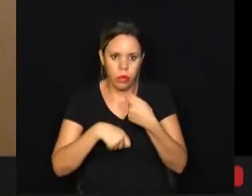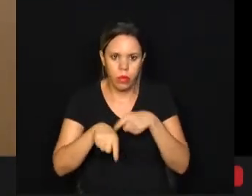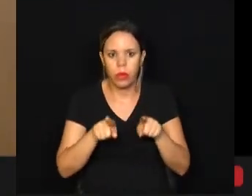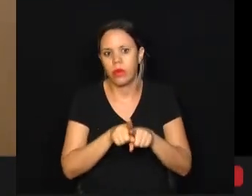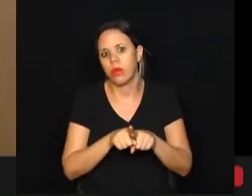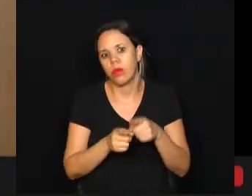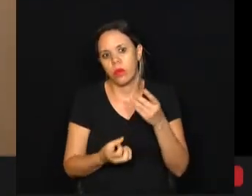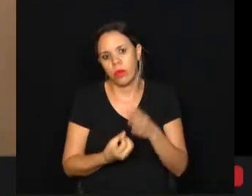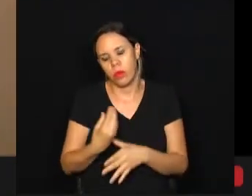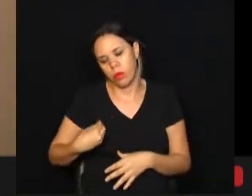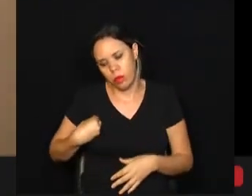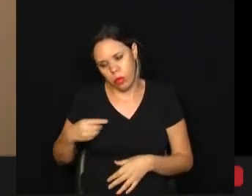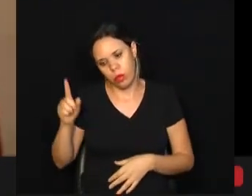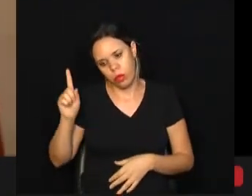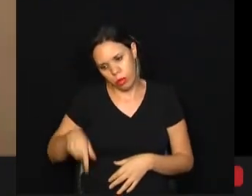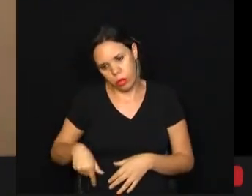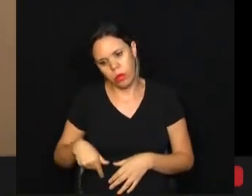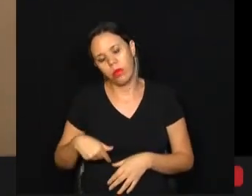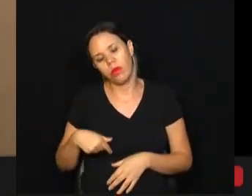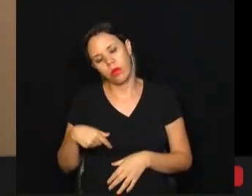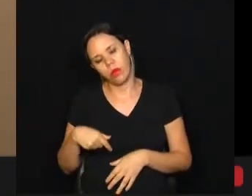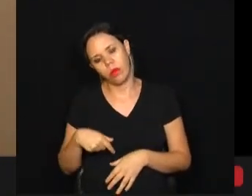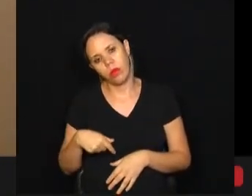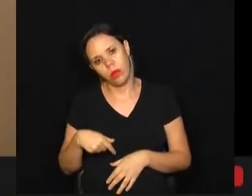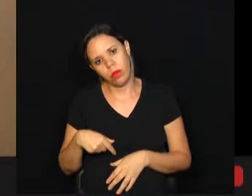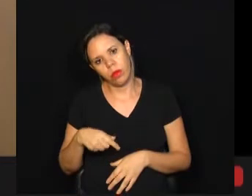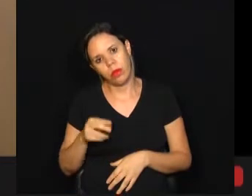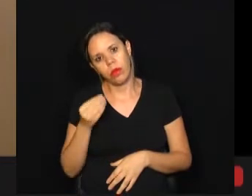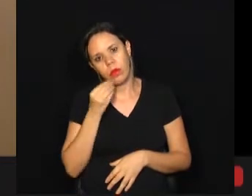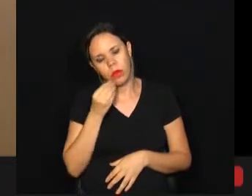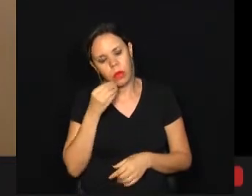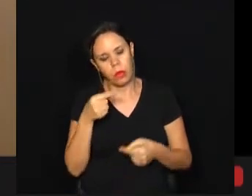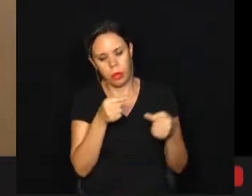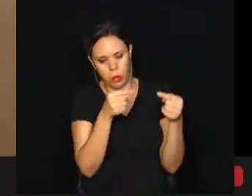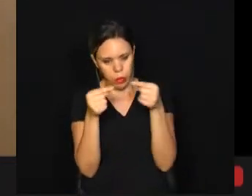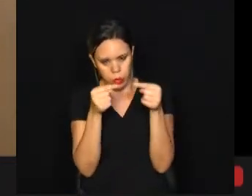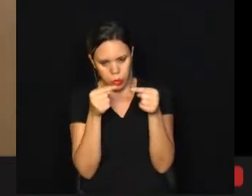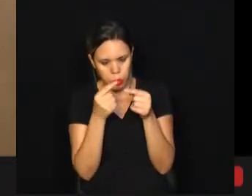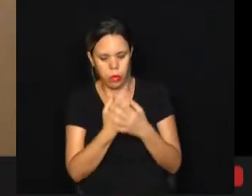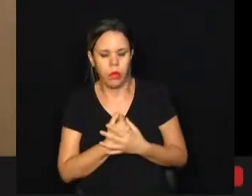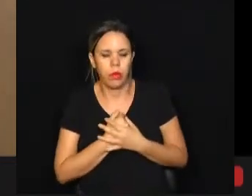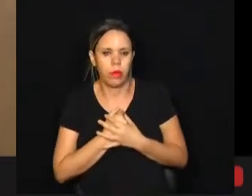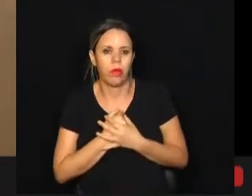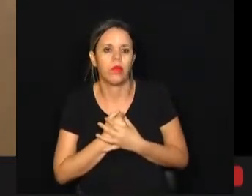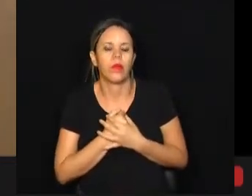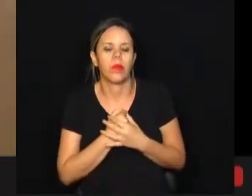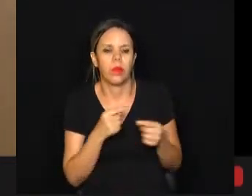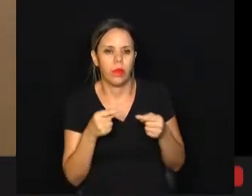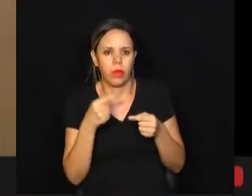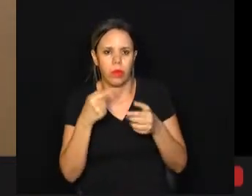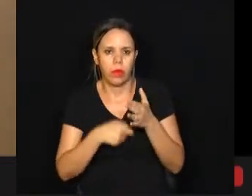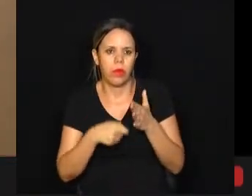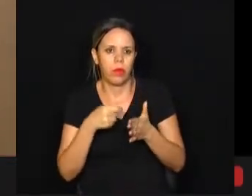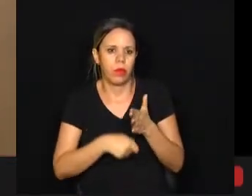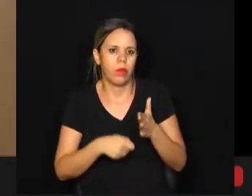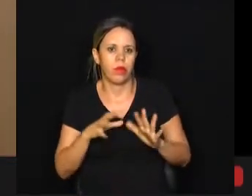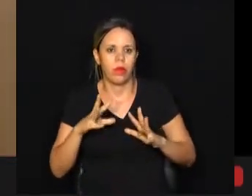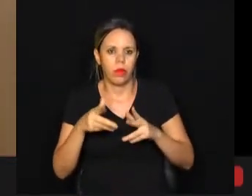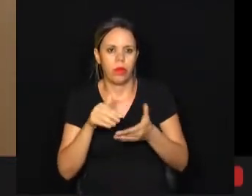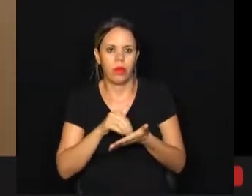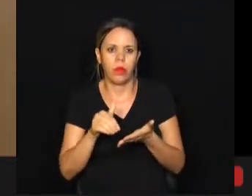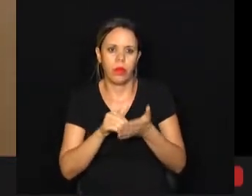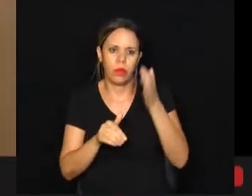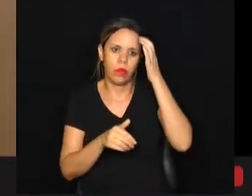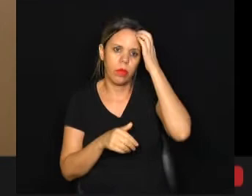também está ali ela também vai ocupar um campo de disputa. Um campo de disputa político, por exemplo, entre todas as